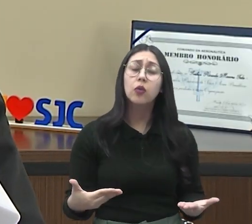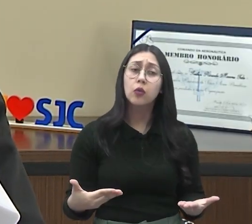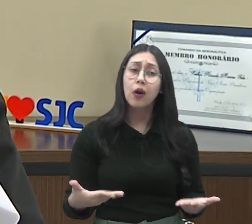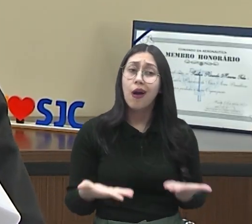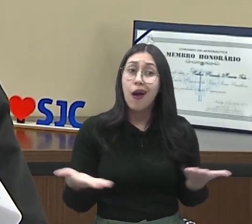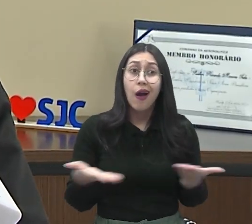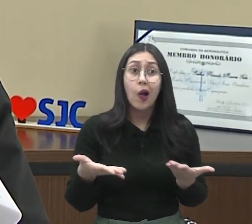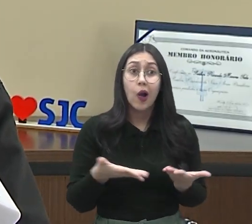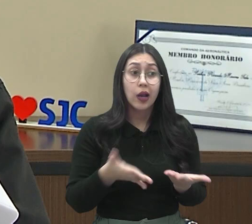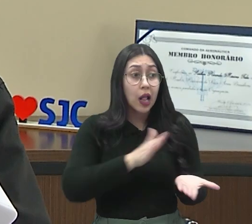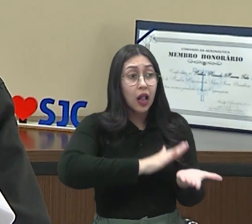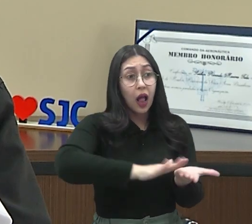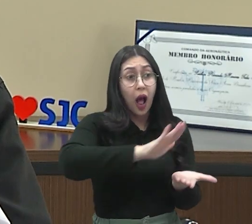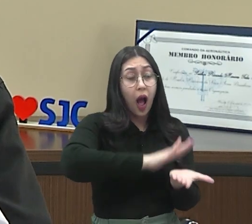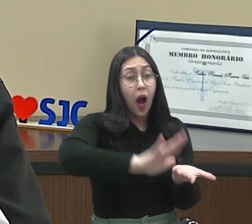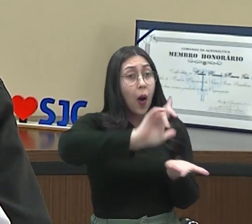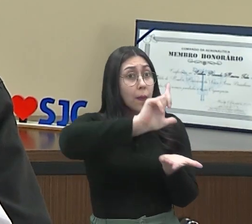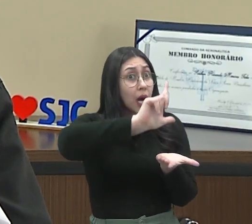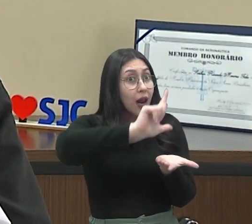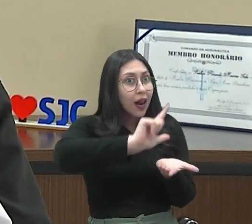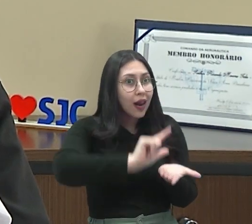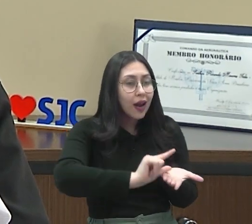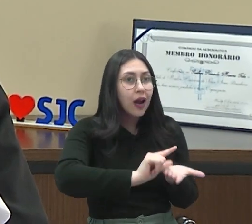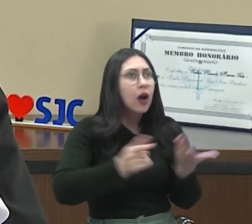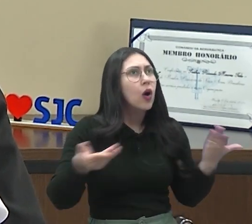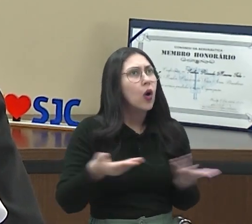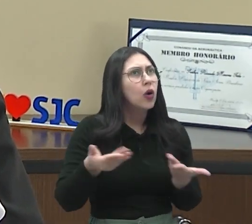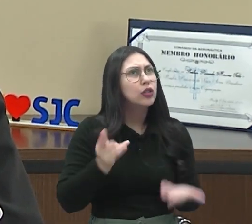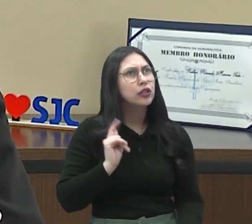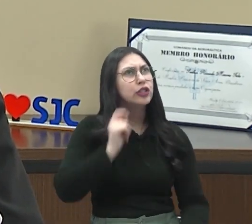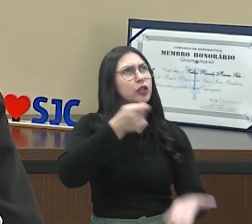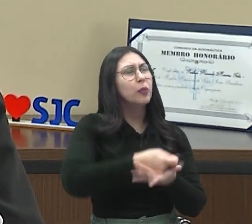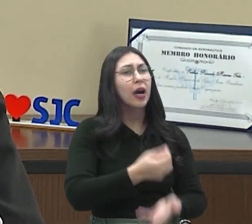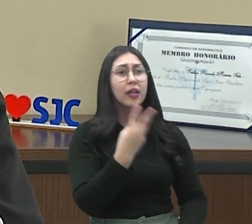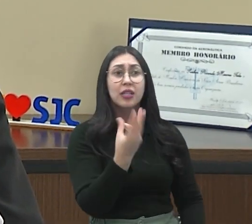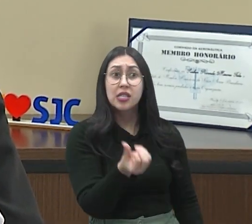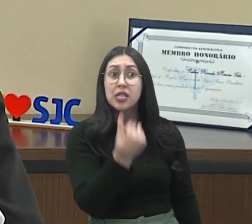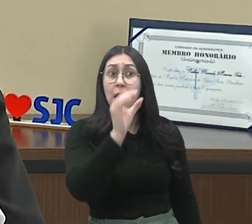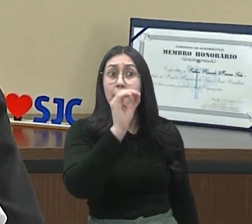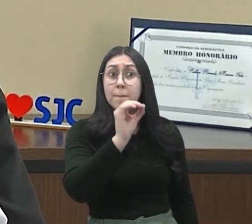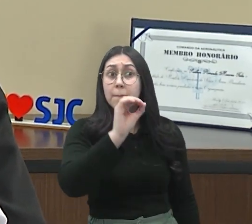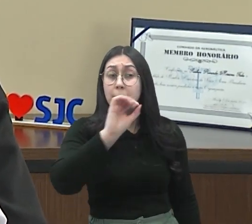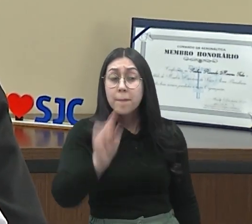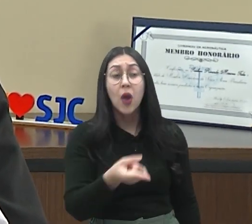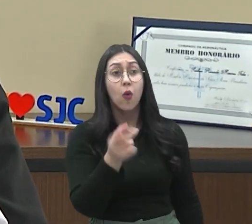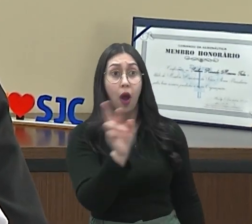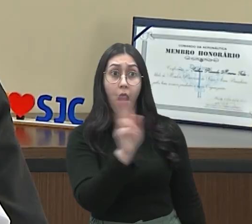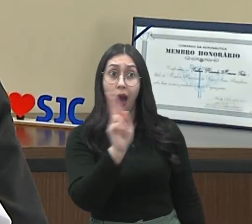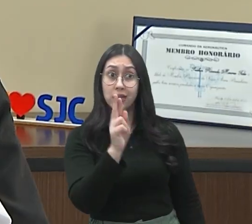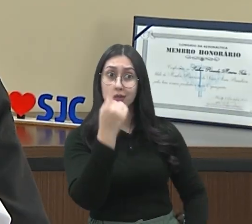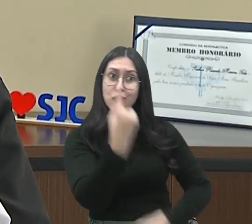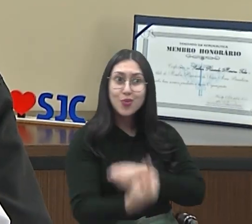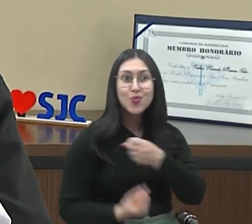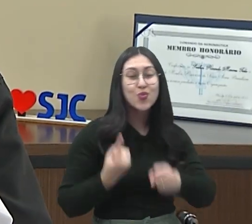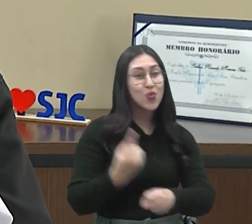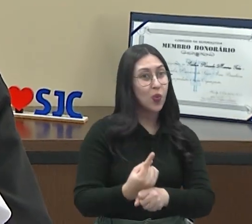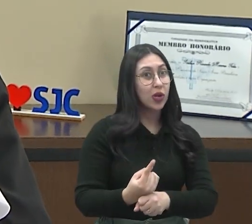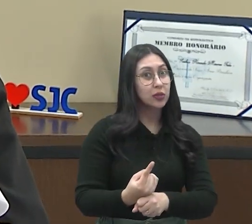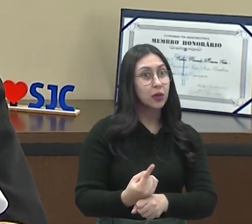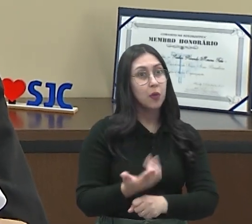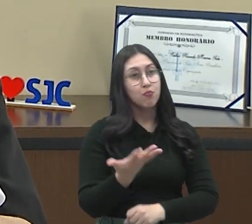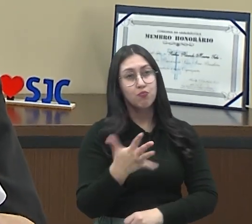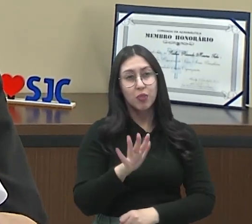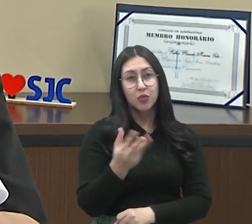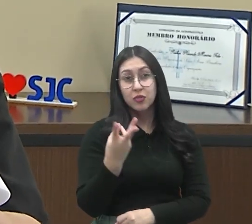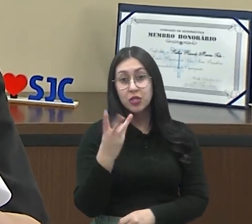isso vai deixar de se gastar hoje, para se ter ideia, gastamos aí em torno de R$360 mil ano, né? Ou seja,